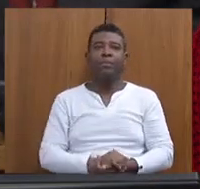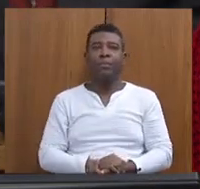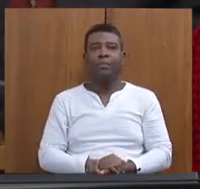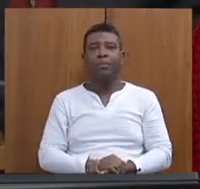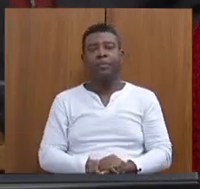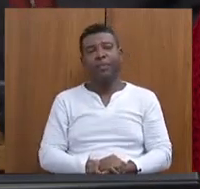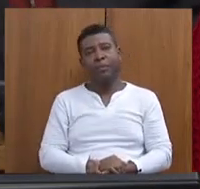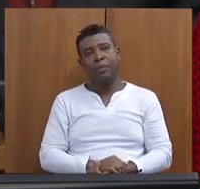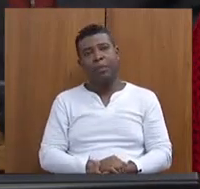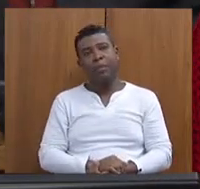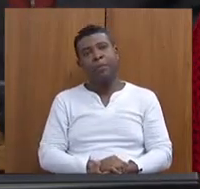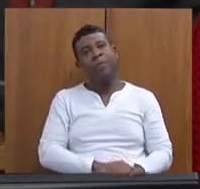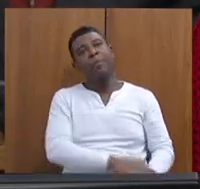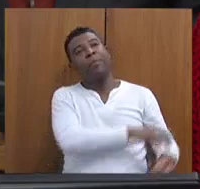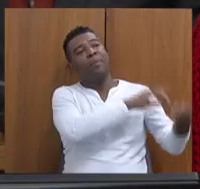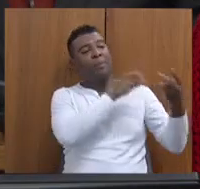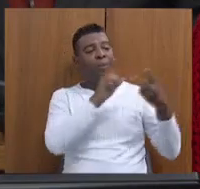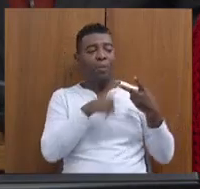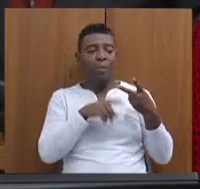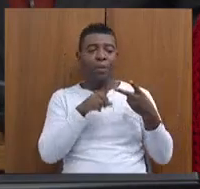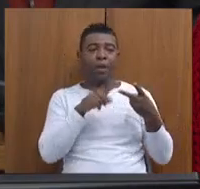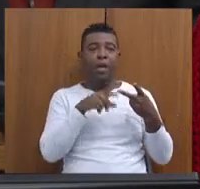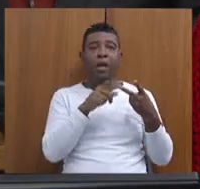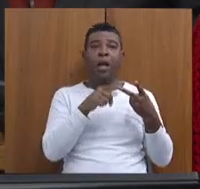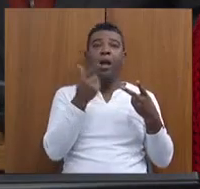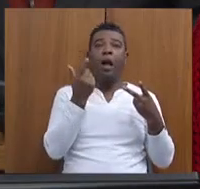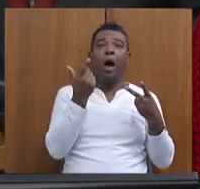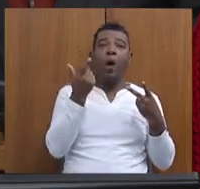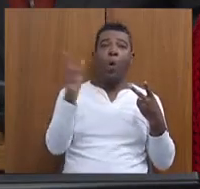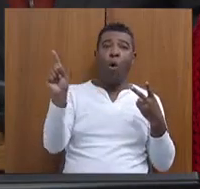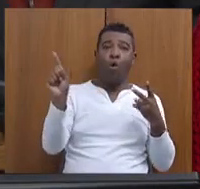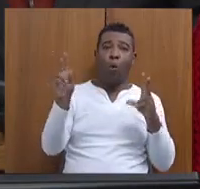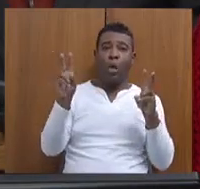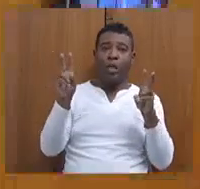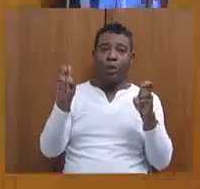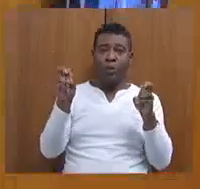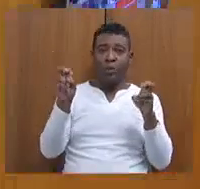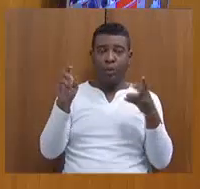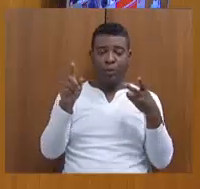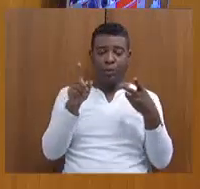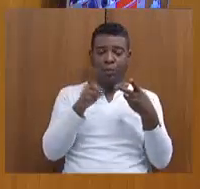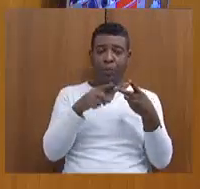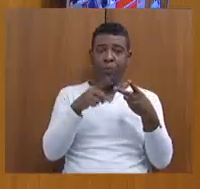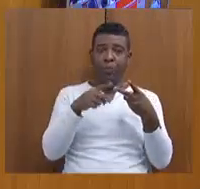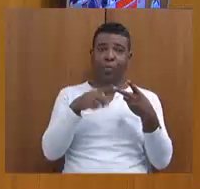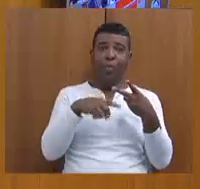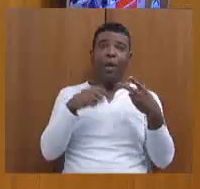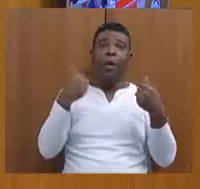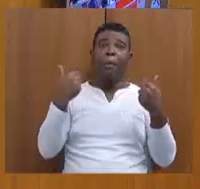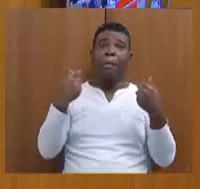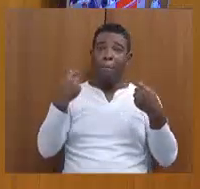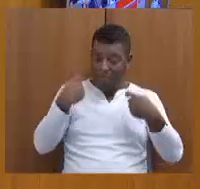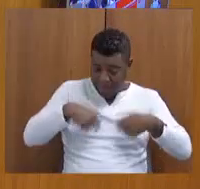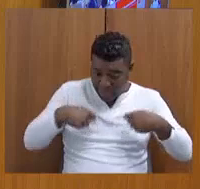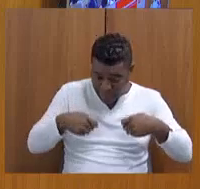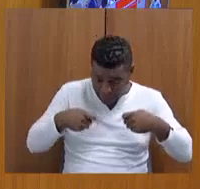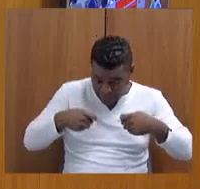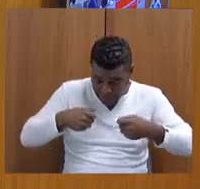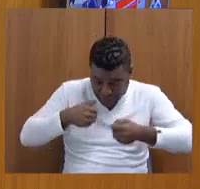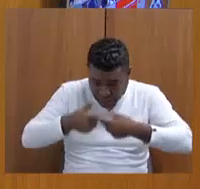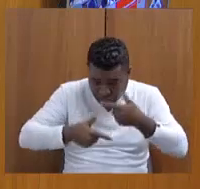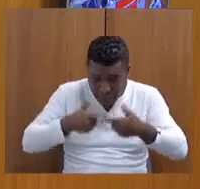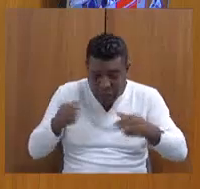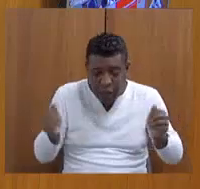secretaria outro assunto que eu acho que a secretaria tem que trabalhar muito é em sintonia com a nossa Secretaria da